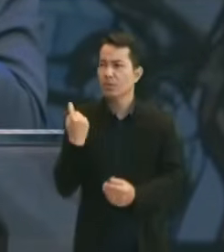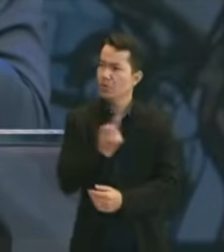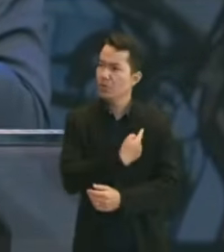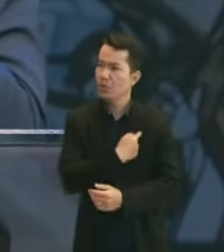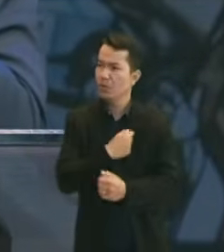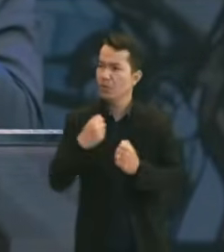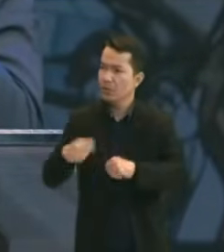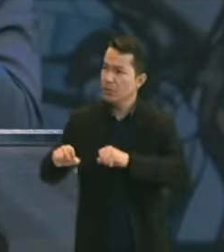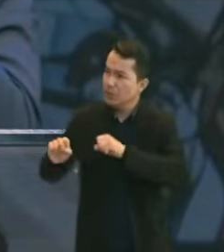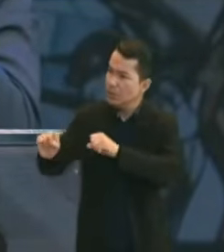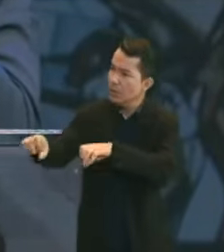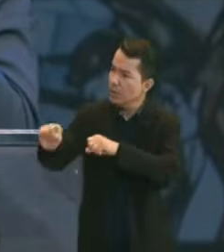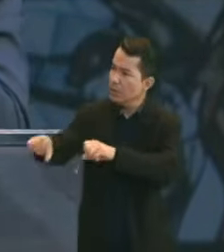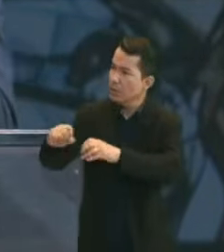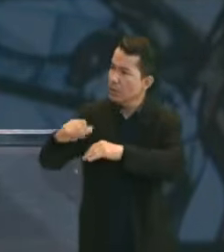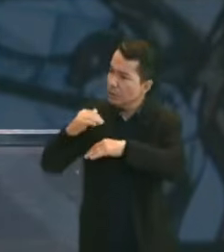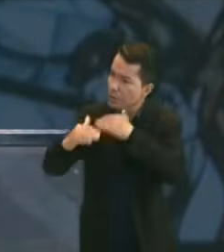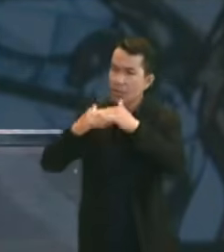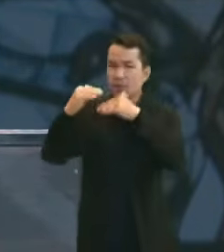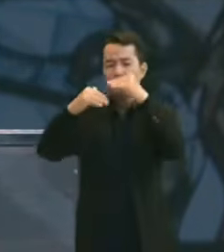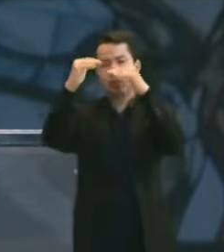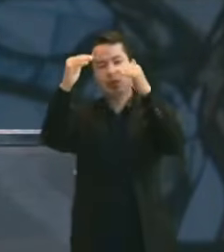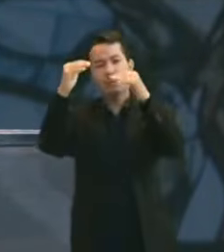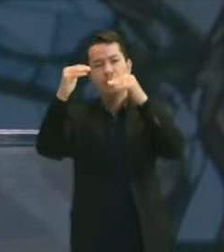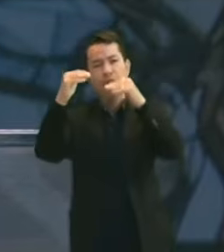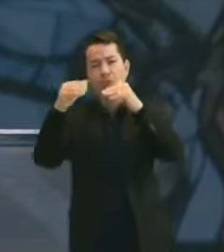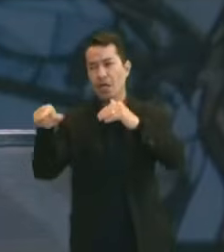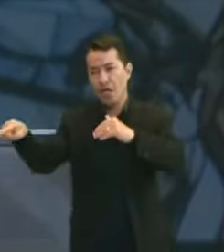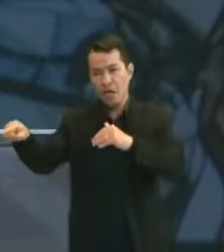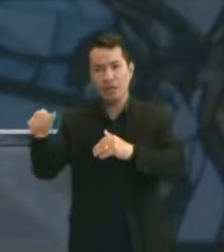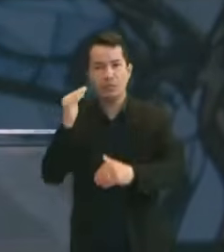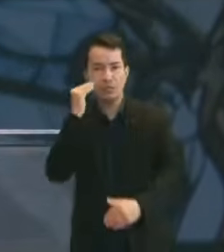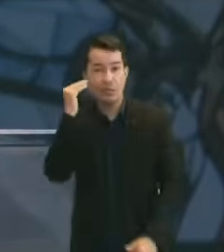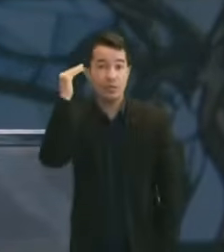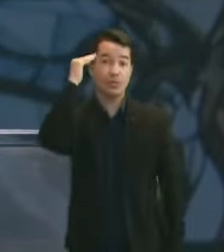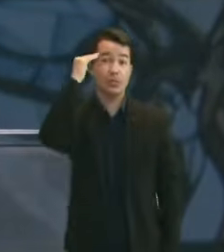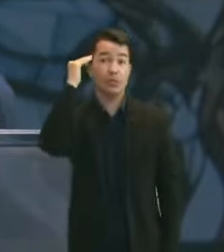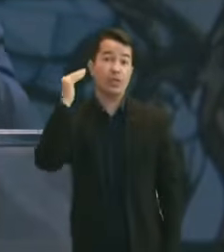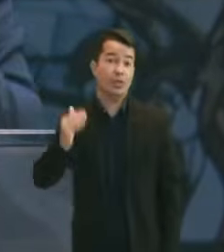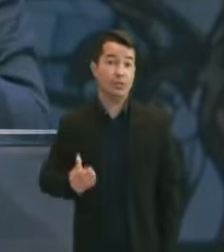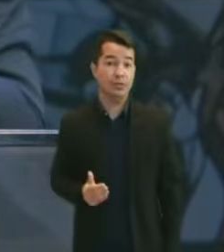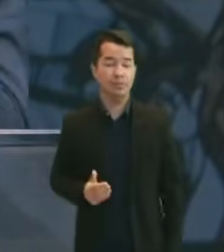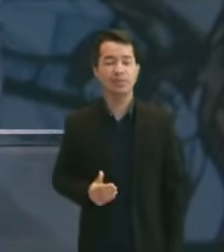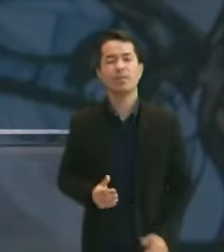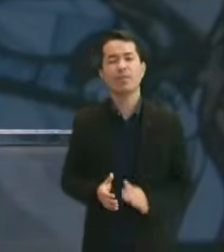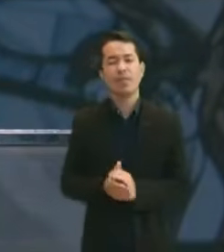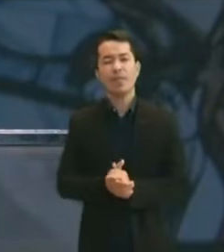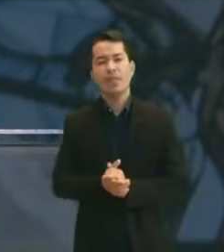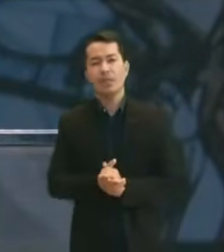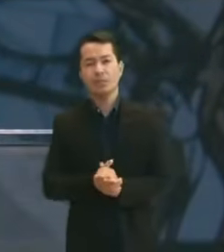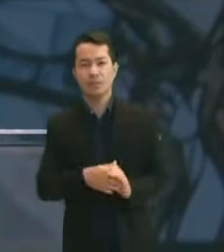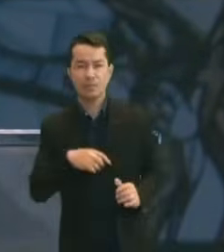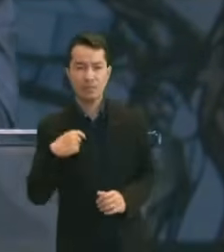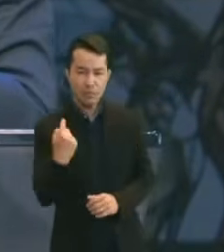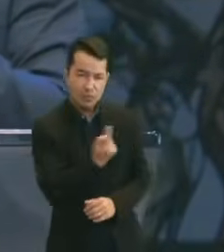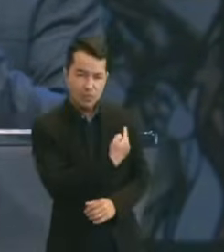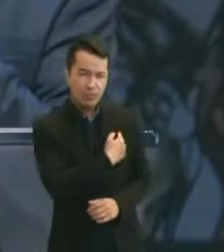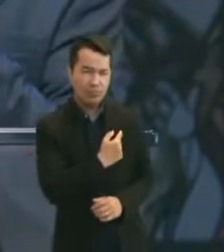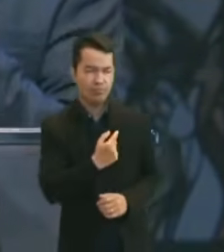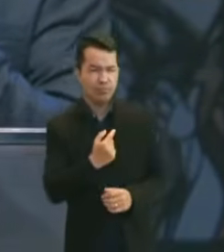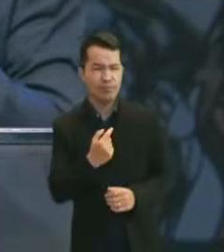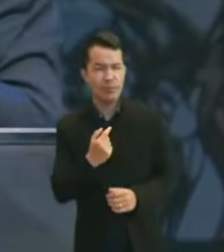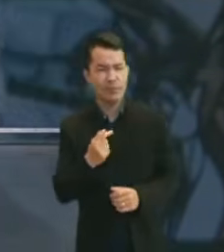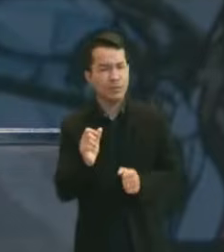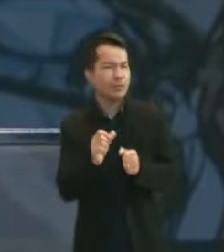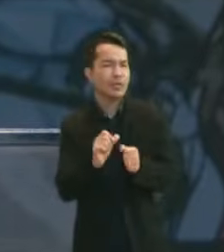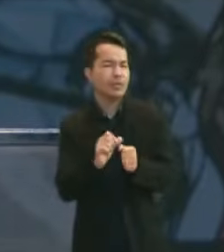precisa ser dado. Uma das coisas que eu faço, e eu quero dar algumas dicas práticas aqui nessa fase final da nossa reflexão bíblica, de